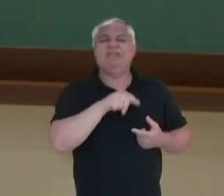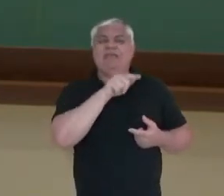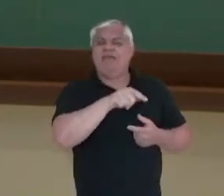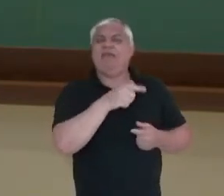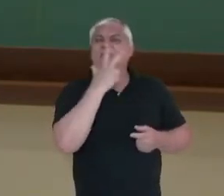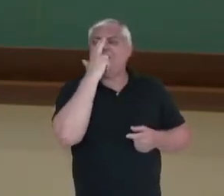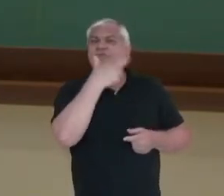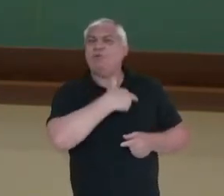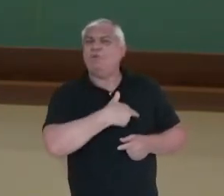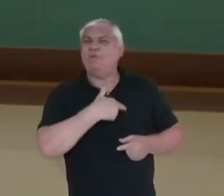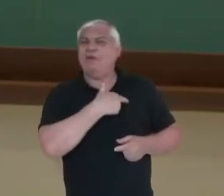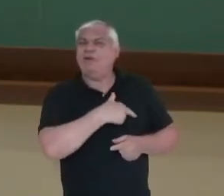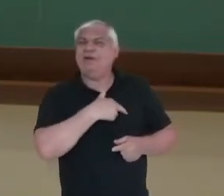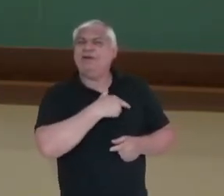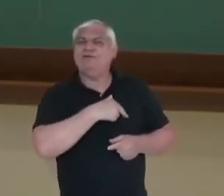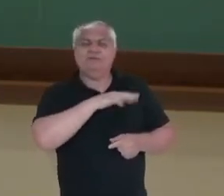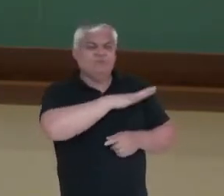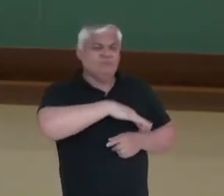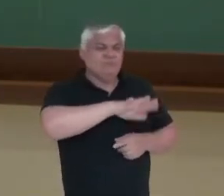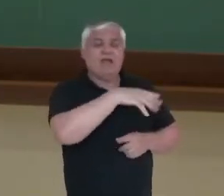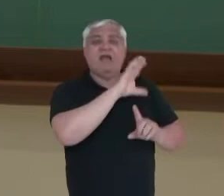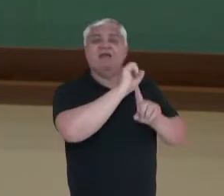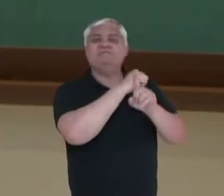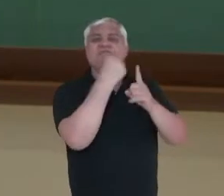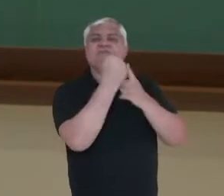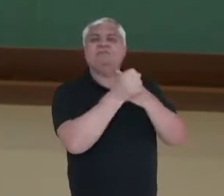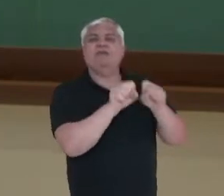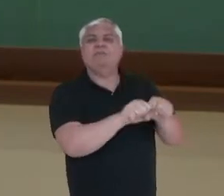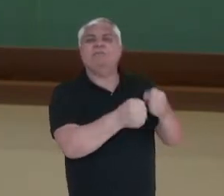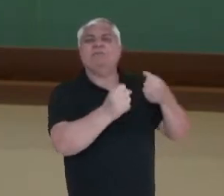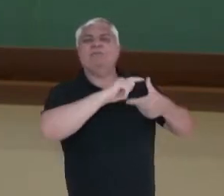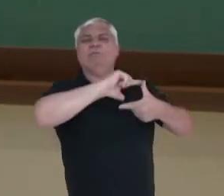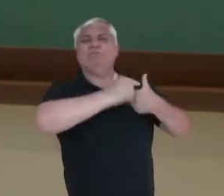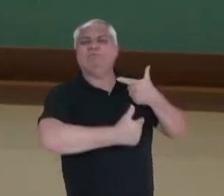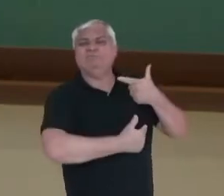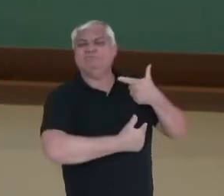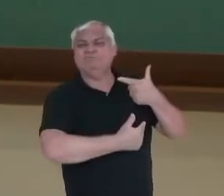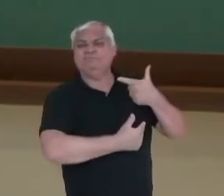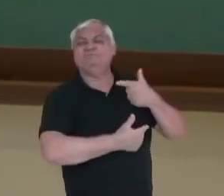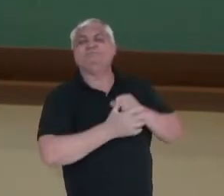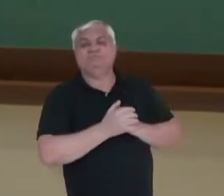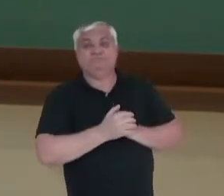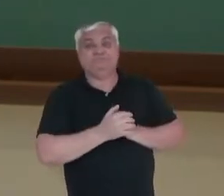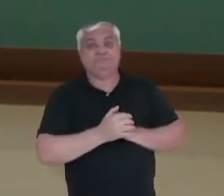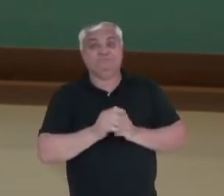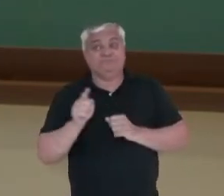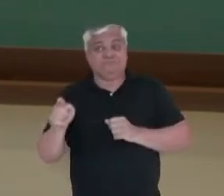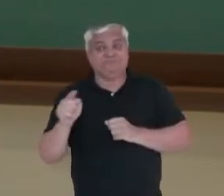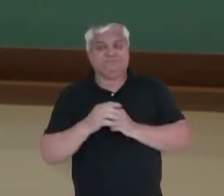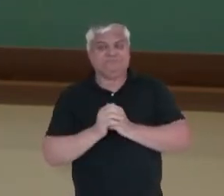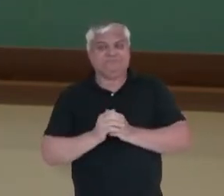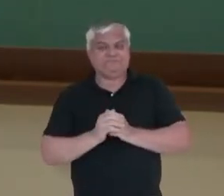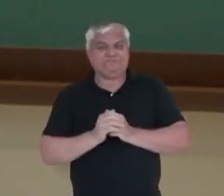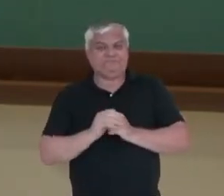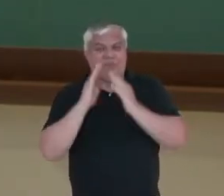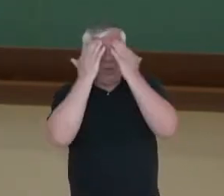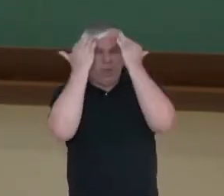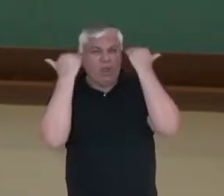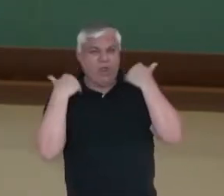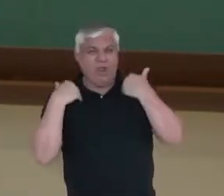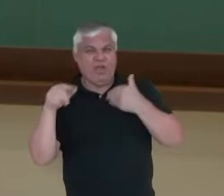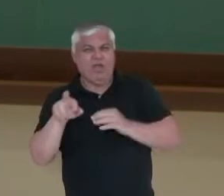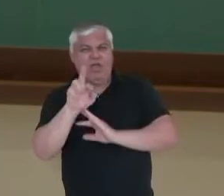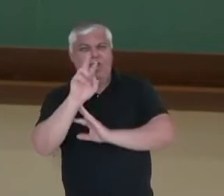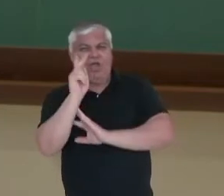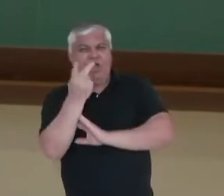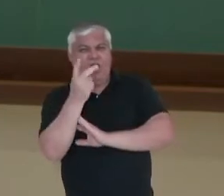a sociedade é que corrompe as pessoas, tá? O Hobbes já tem uma visão completamente contrária.